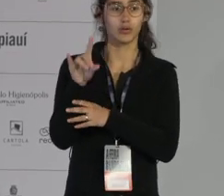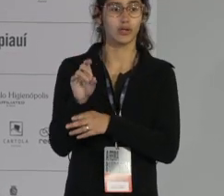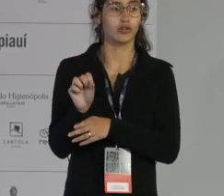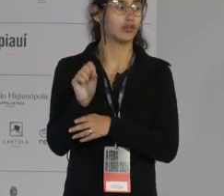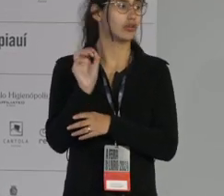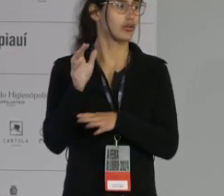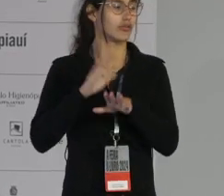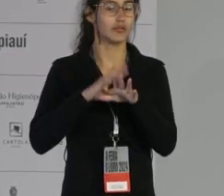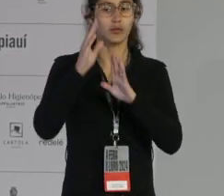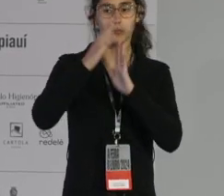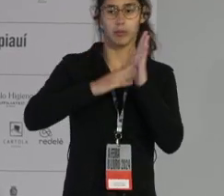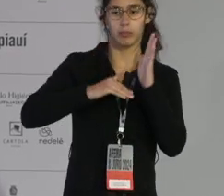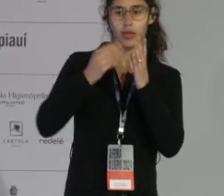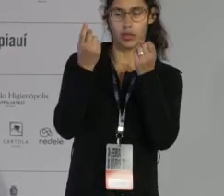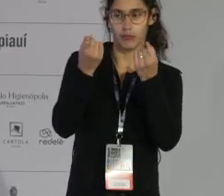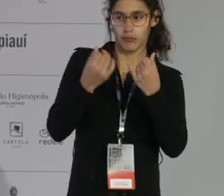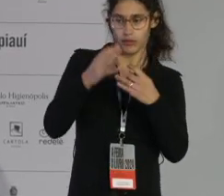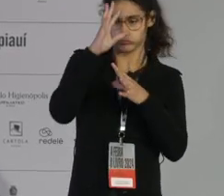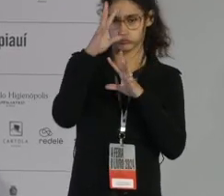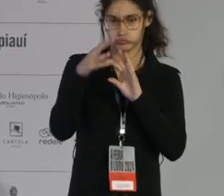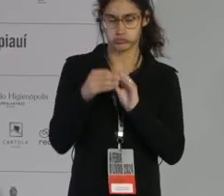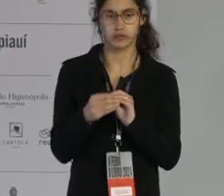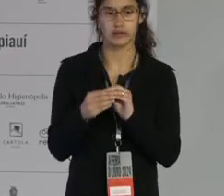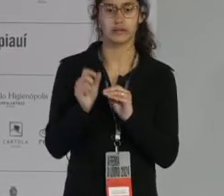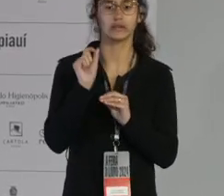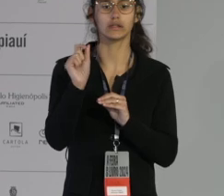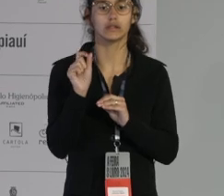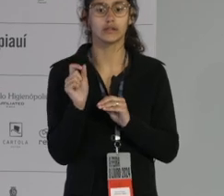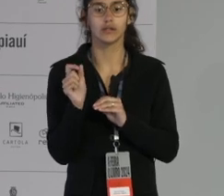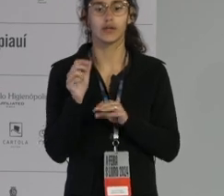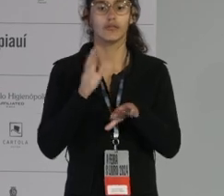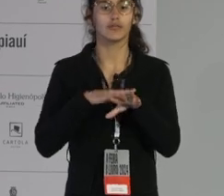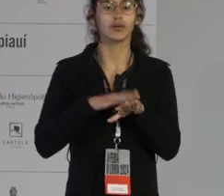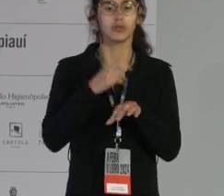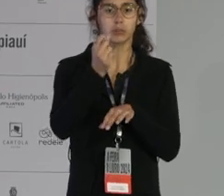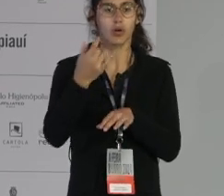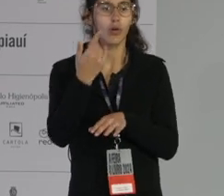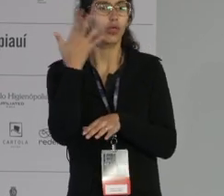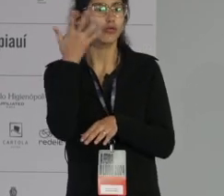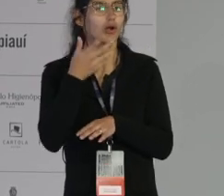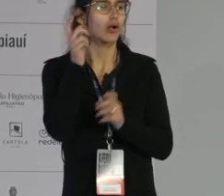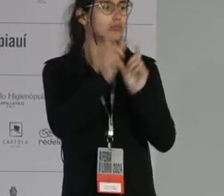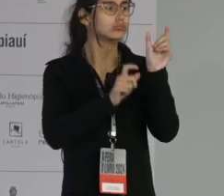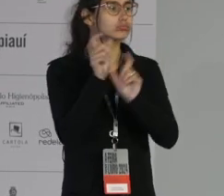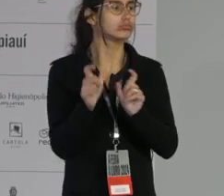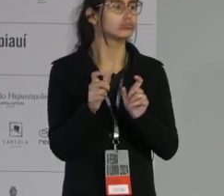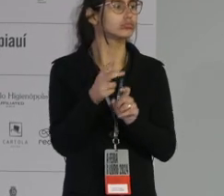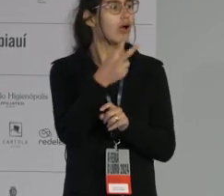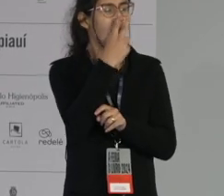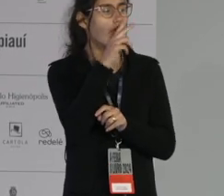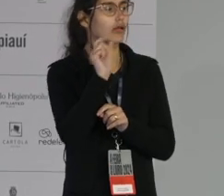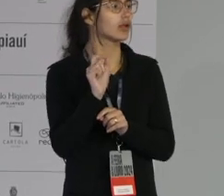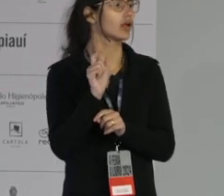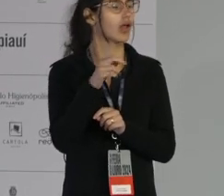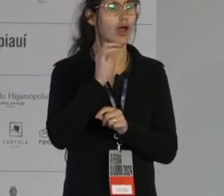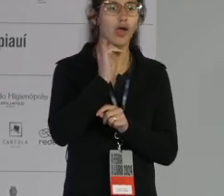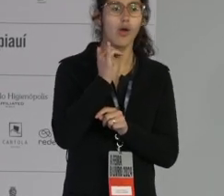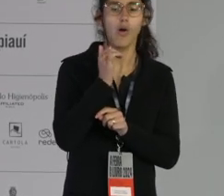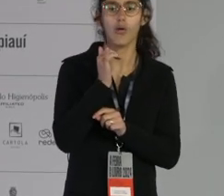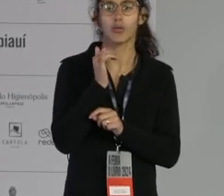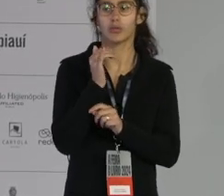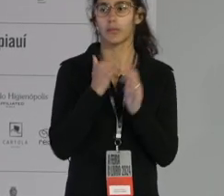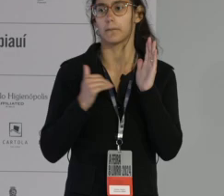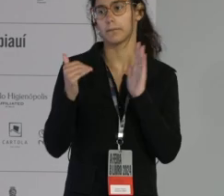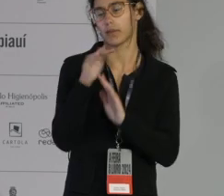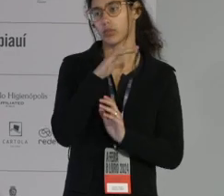uma psicografada, e ficou essa coisa. Daí, quando eu falava para as pessoas, elas achavam que eram contos além da